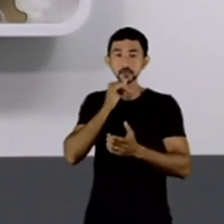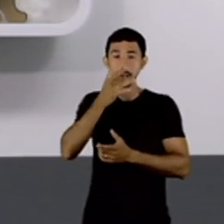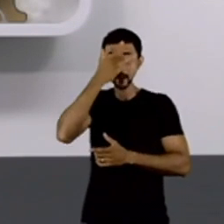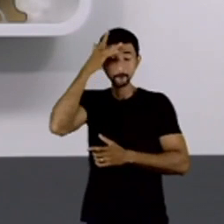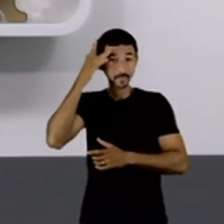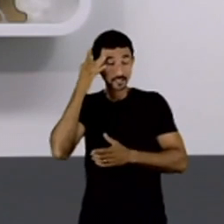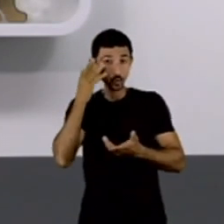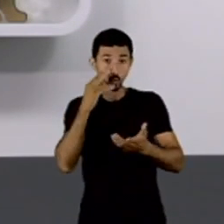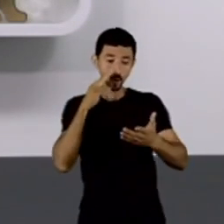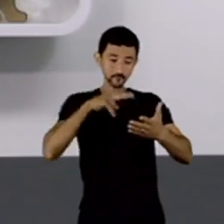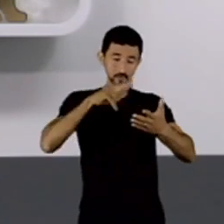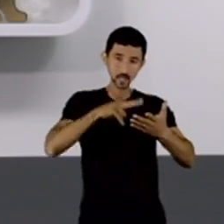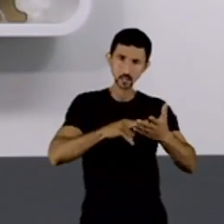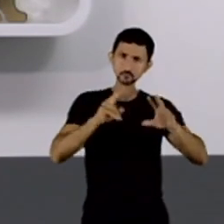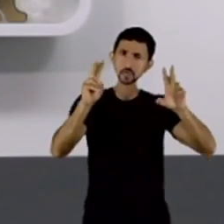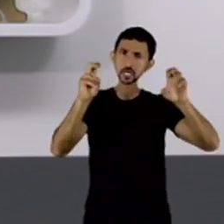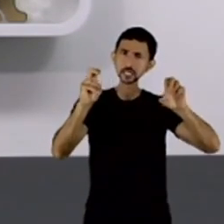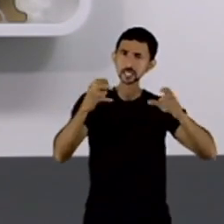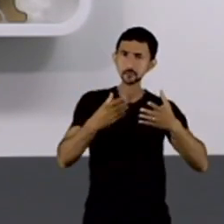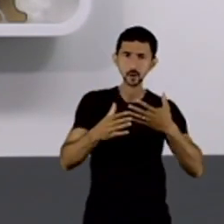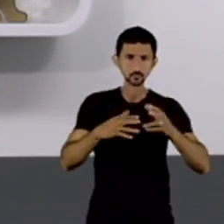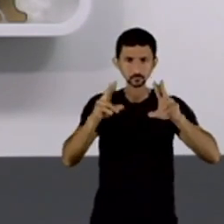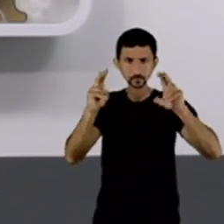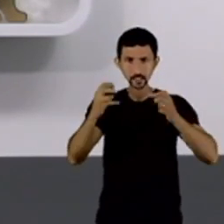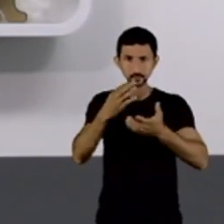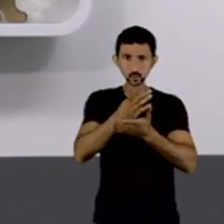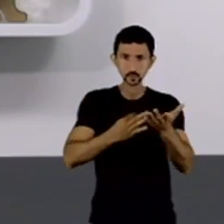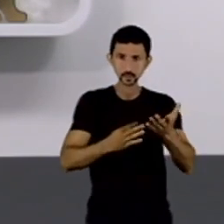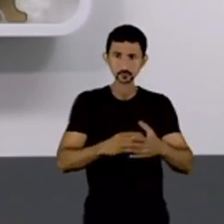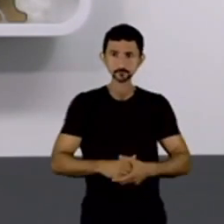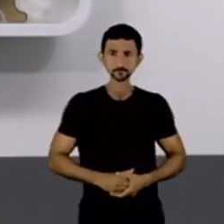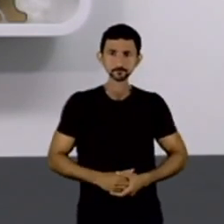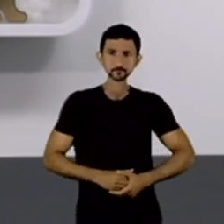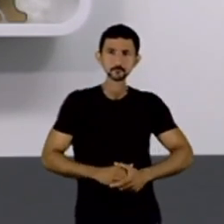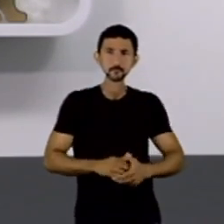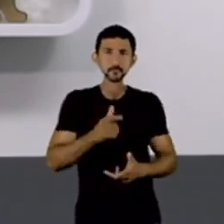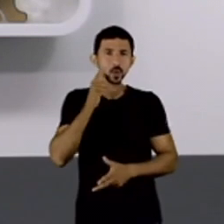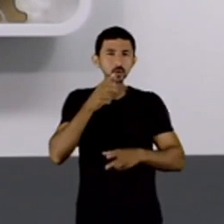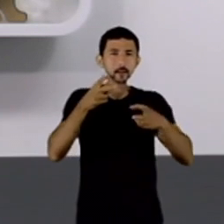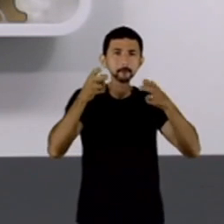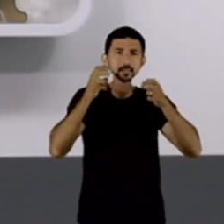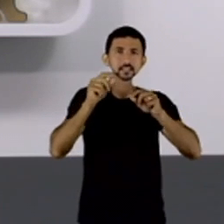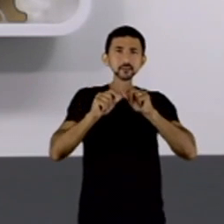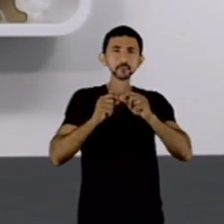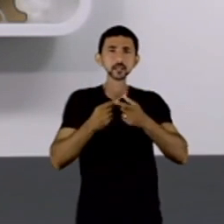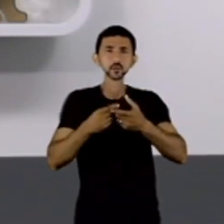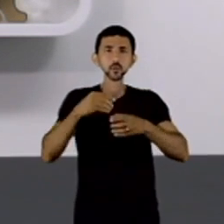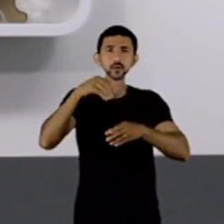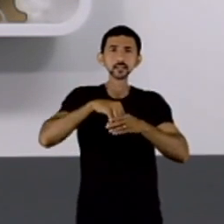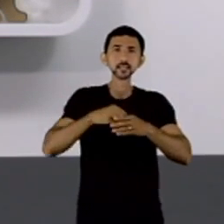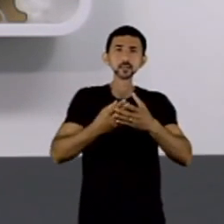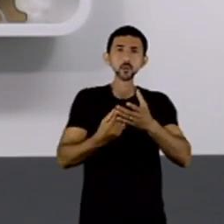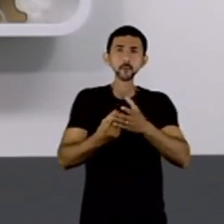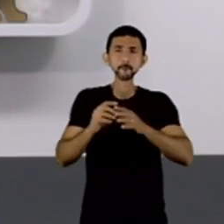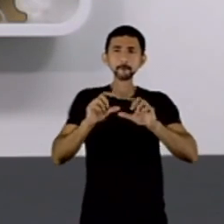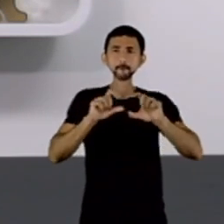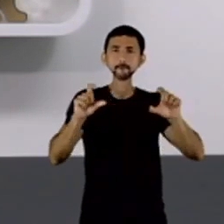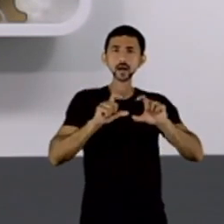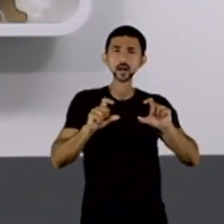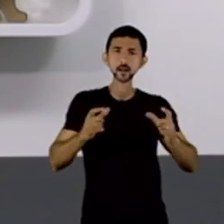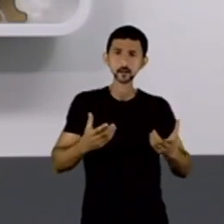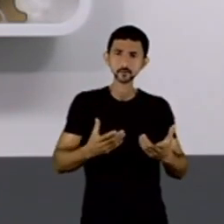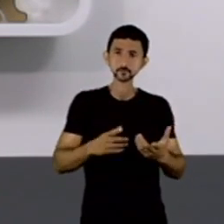do tema que será tratado pelo seu texto. Então você consegue perceber que dentro desse primeiro